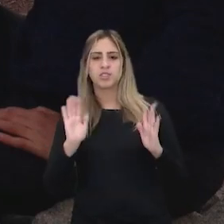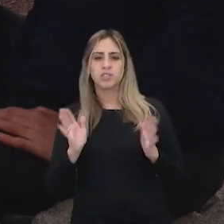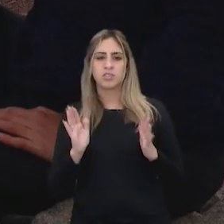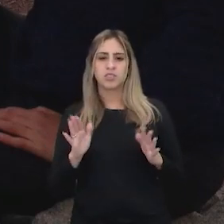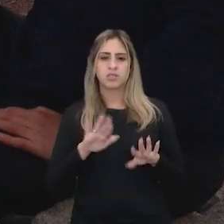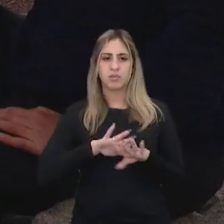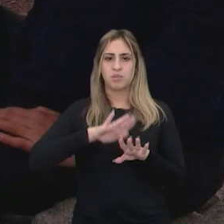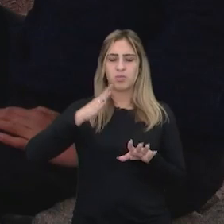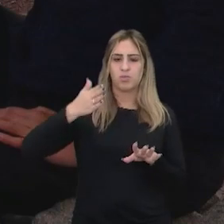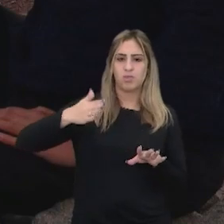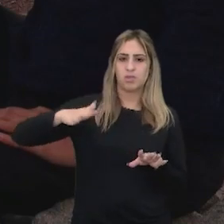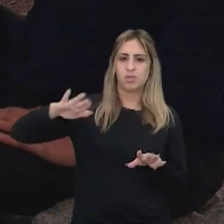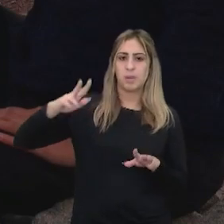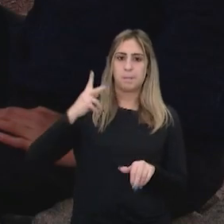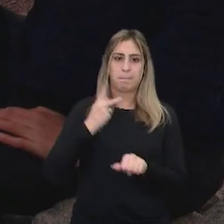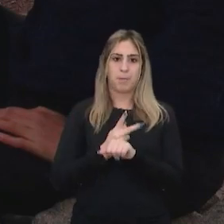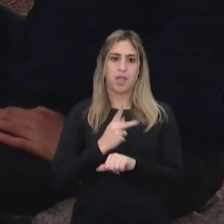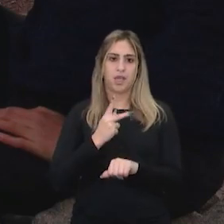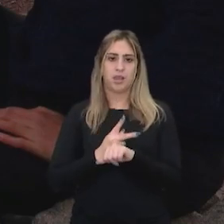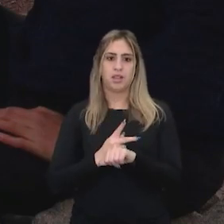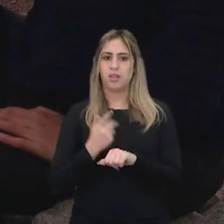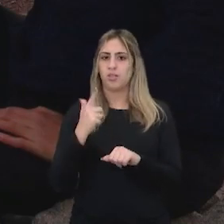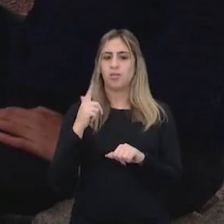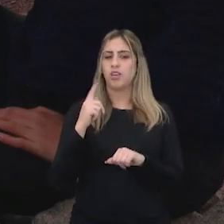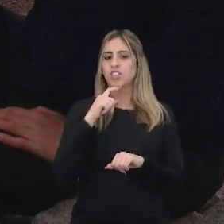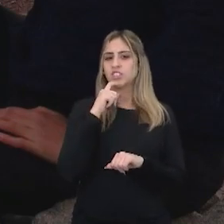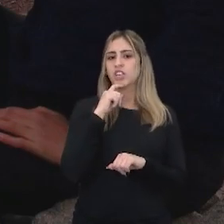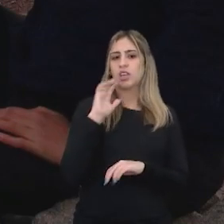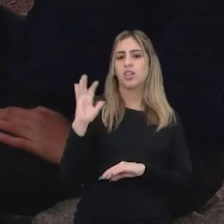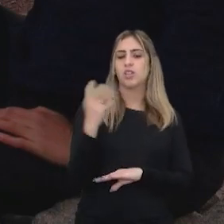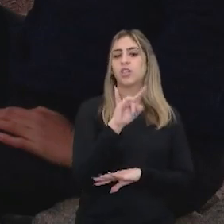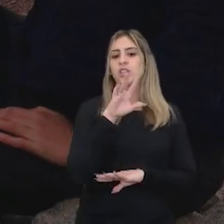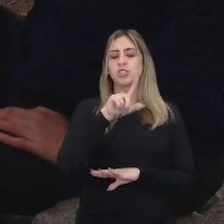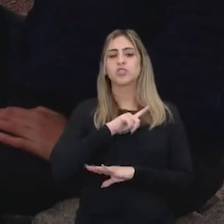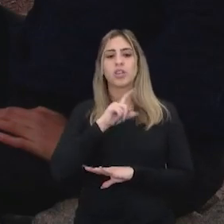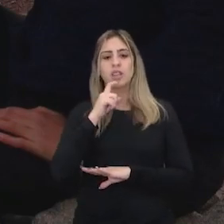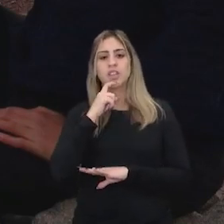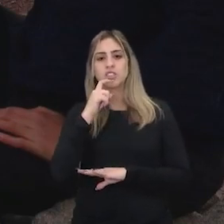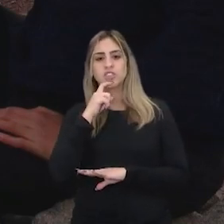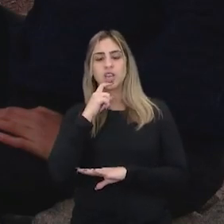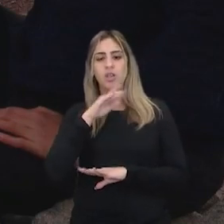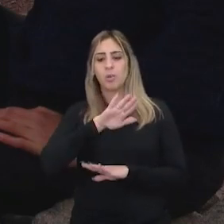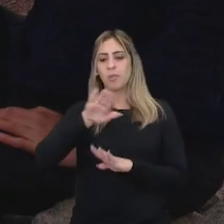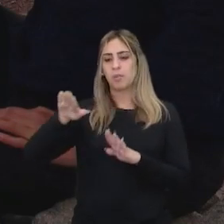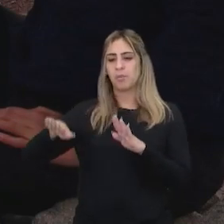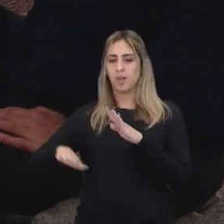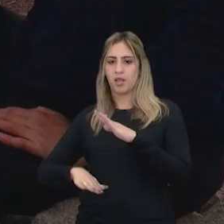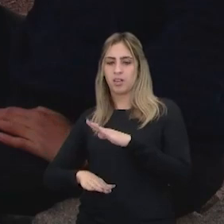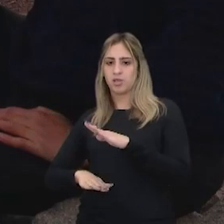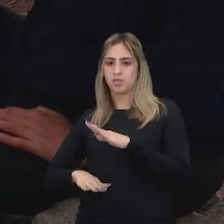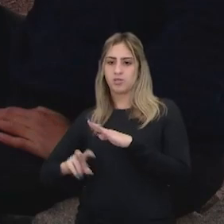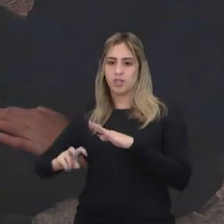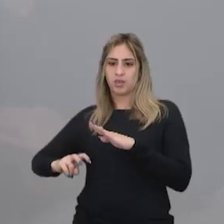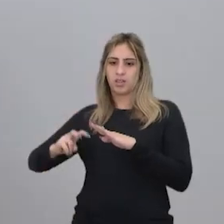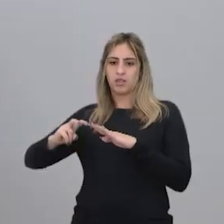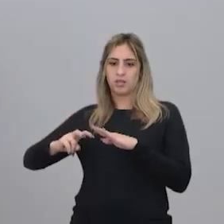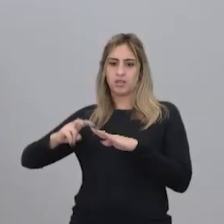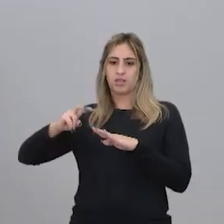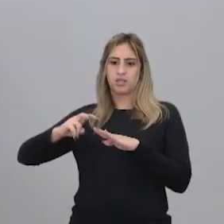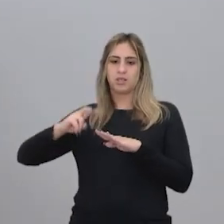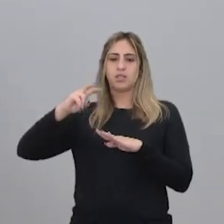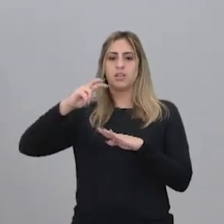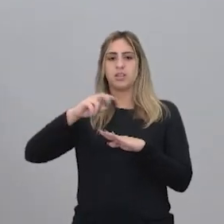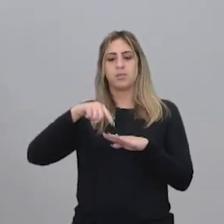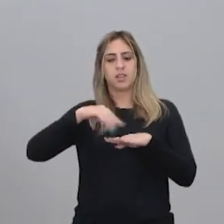Aconcagua é uma montanha praticamente de pedra, né? Ela não é uma montanha... Ela só tem gelo mesmo na parte quando você vai subindo. Às vezes você pega até